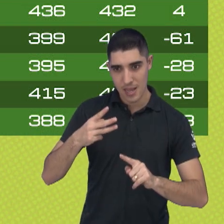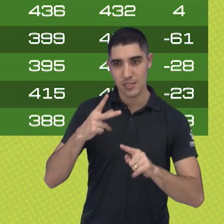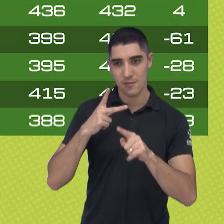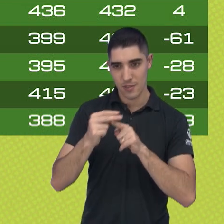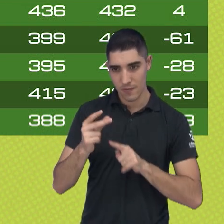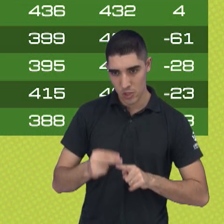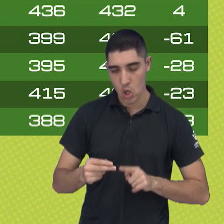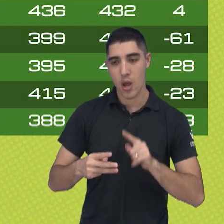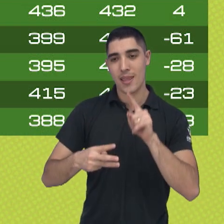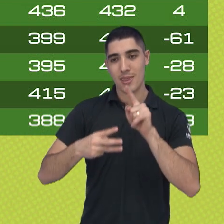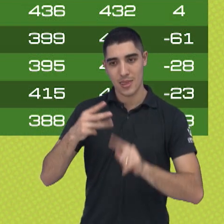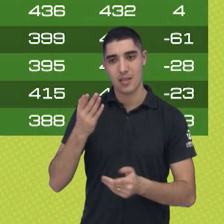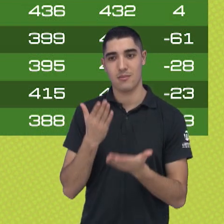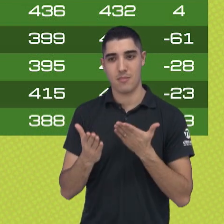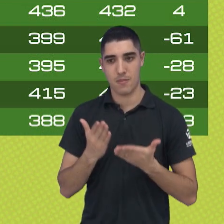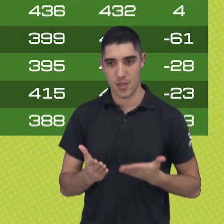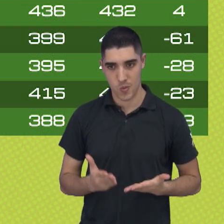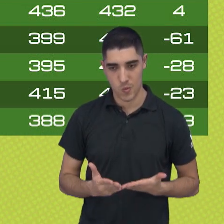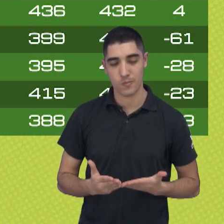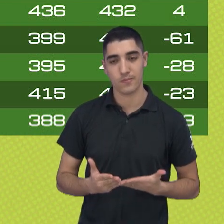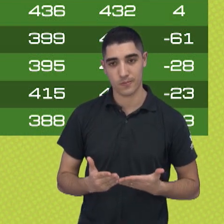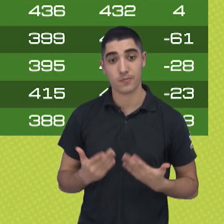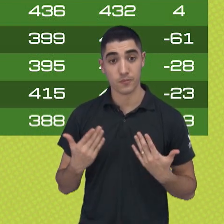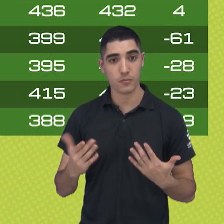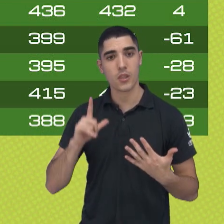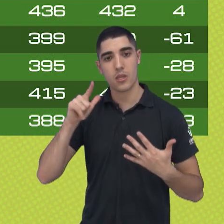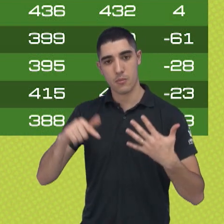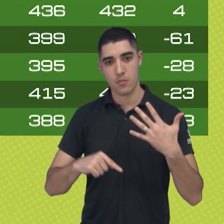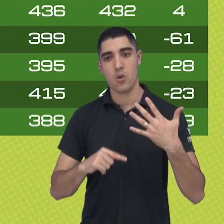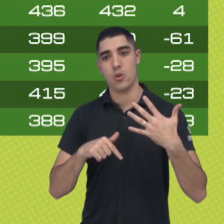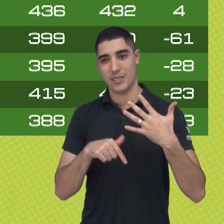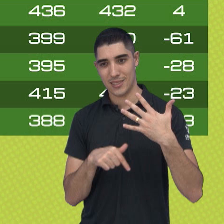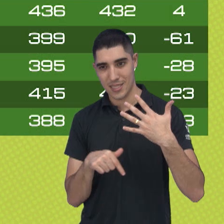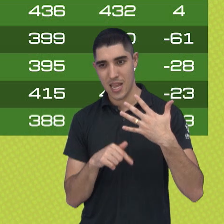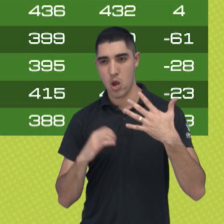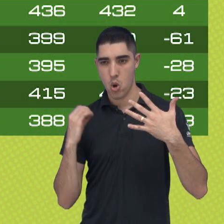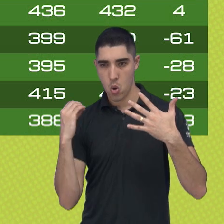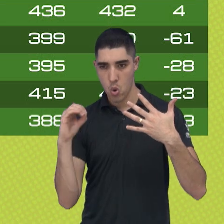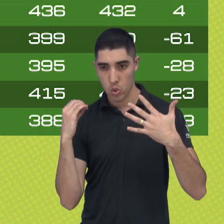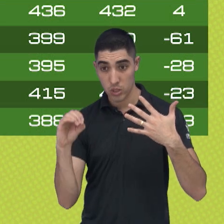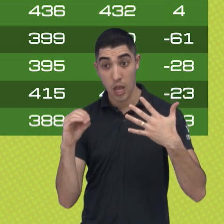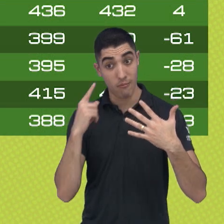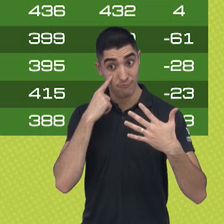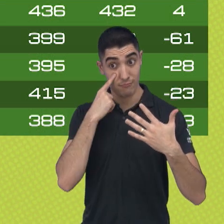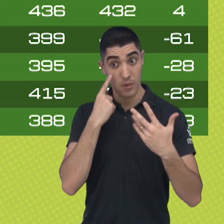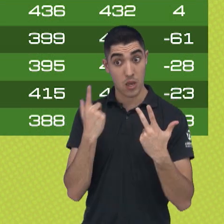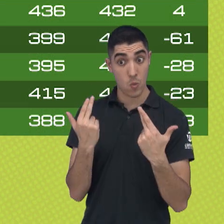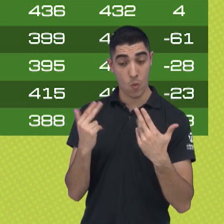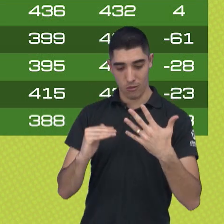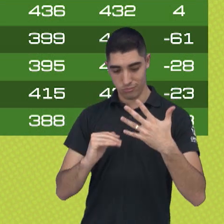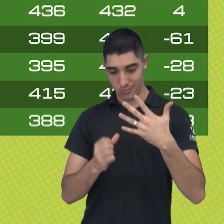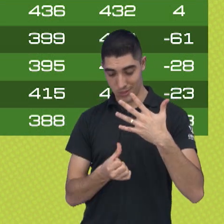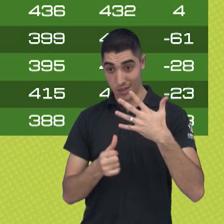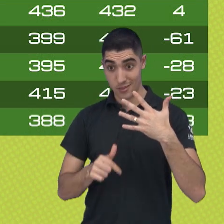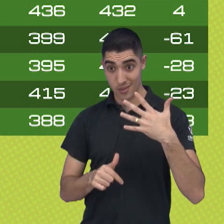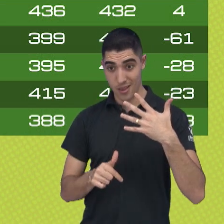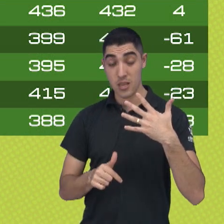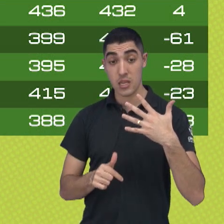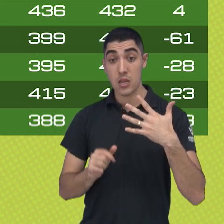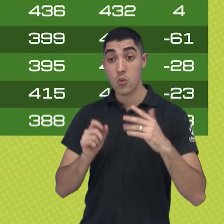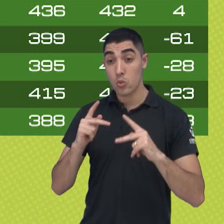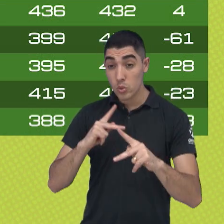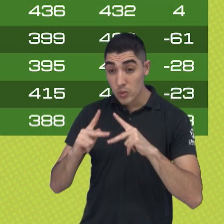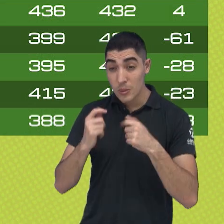derrotas, né? E o detalhe é o seguinte, depois vem lá, o Osasco, aí já mostra que é um confronto direto entre as equipes. O São José precisa